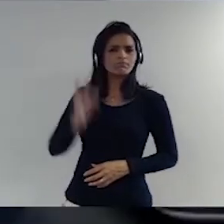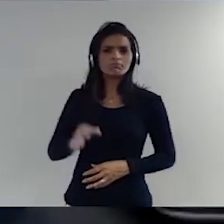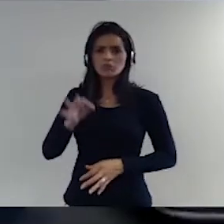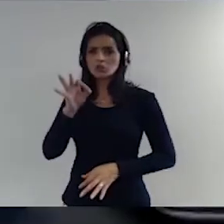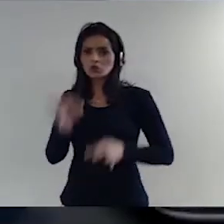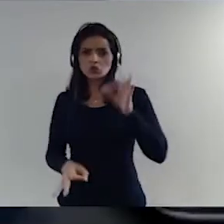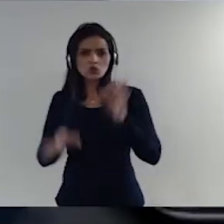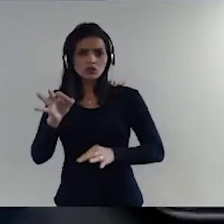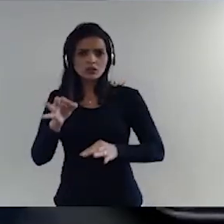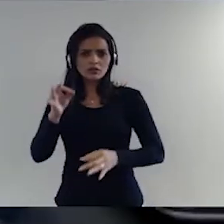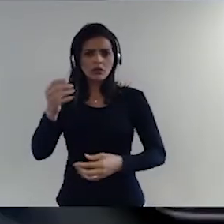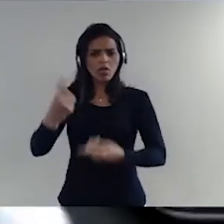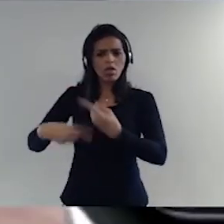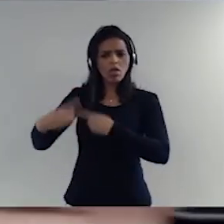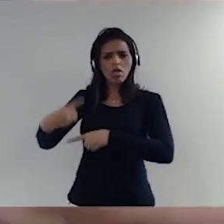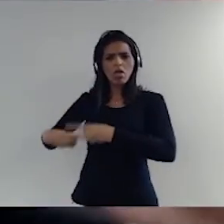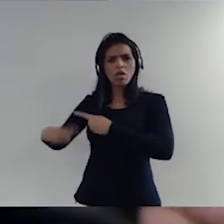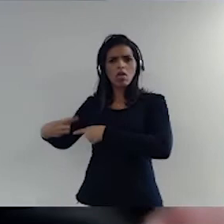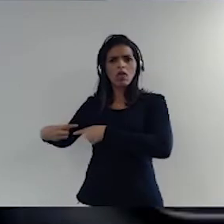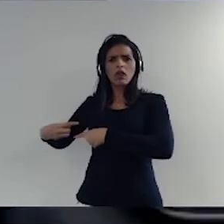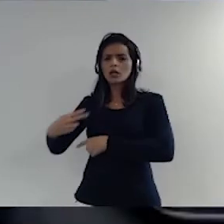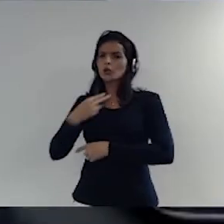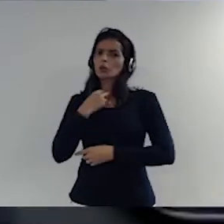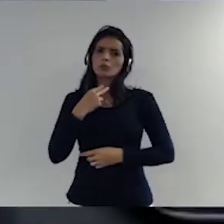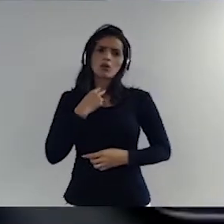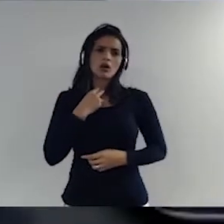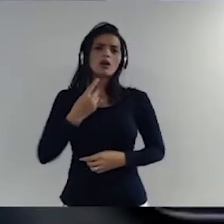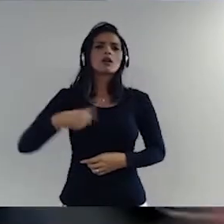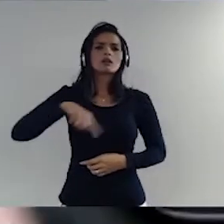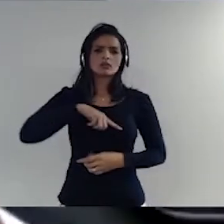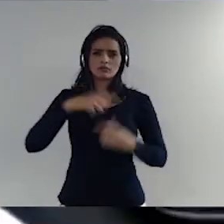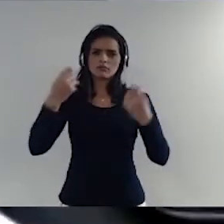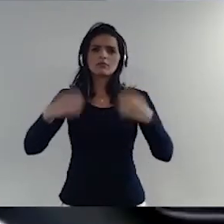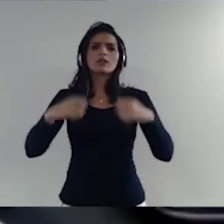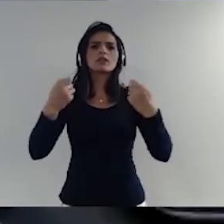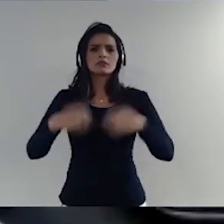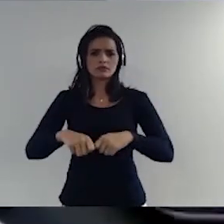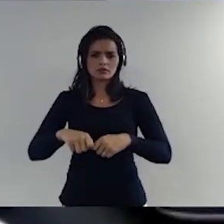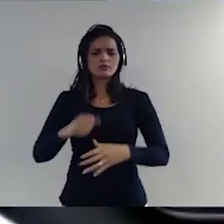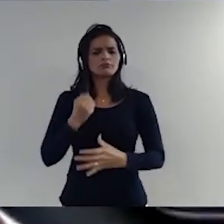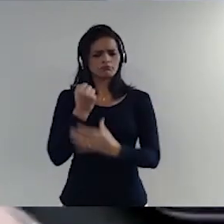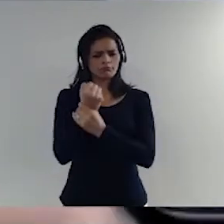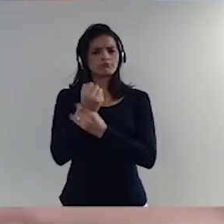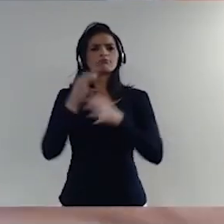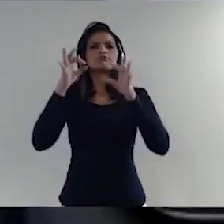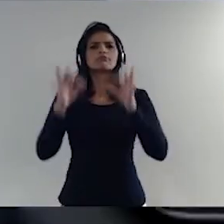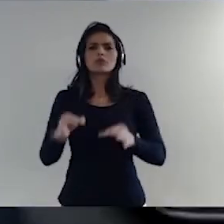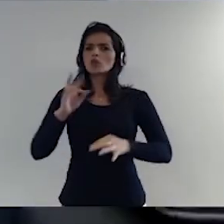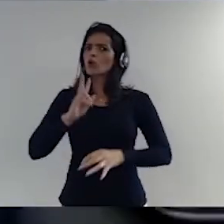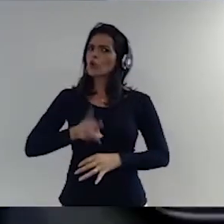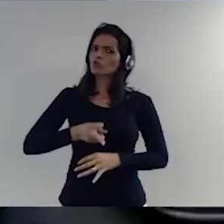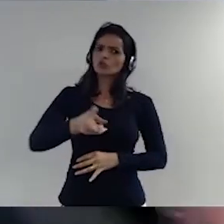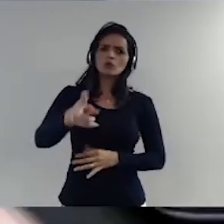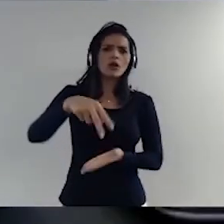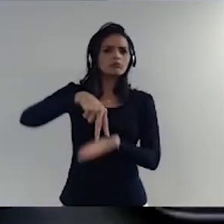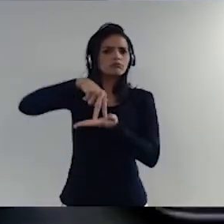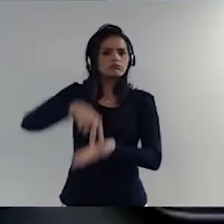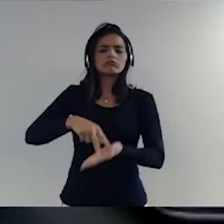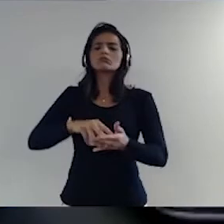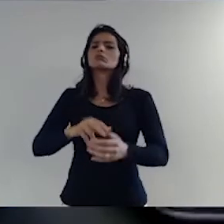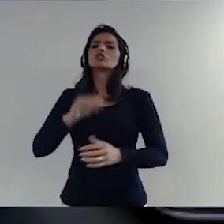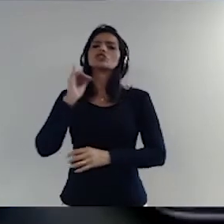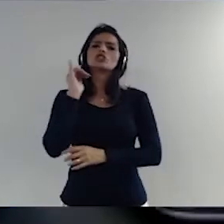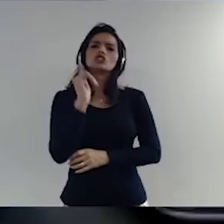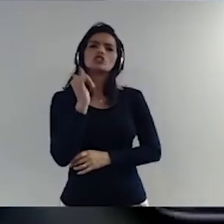o retrocesso. Nós precisamos preservar a sustentação oral. Através do asseguramento